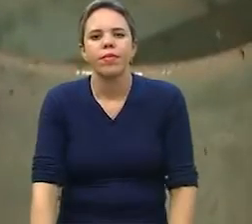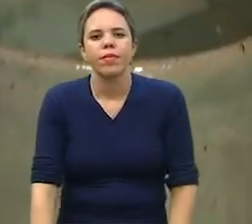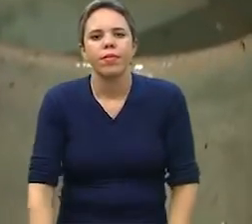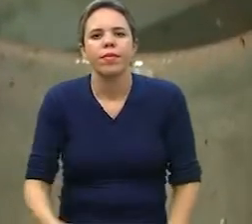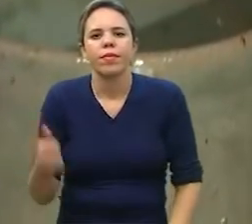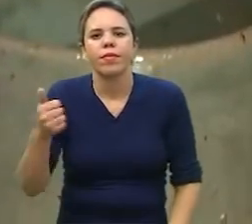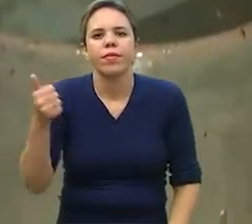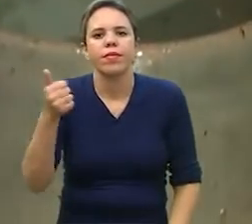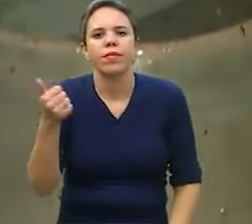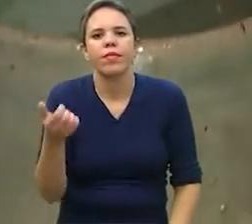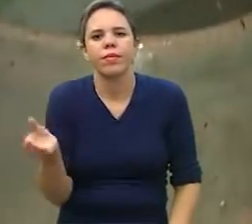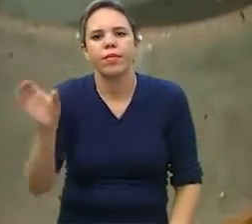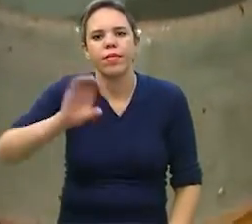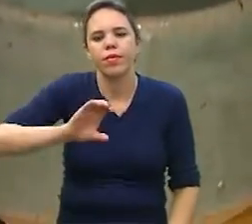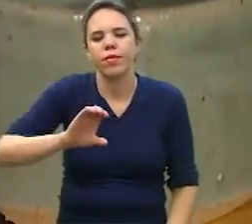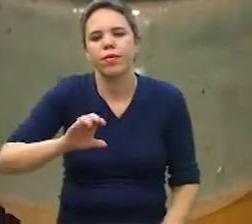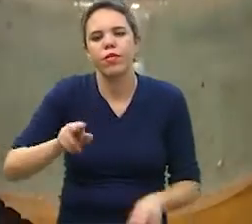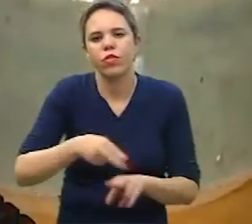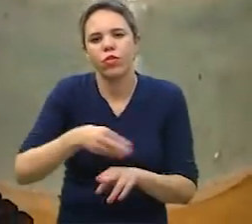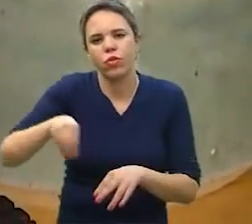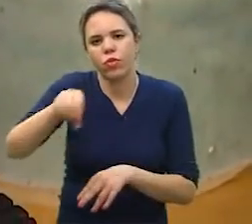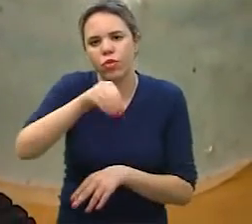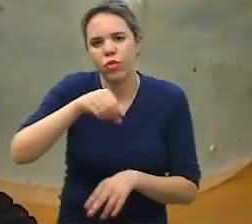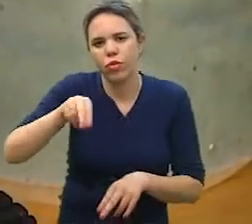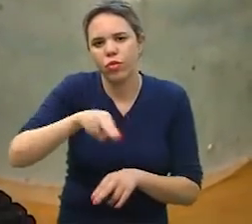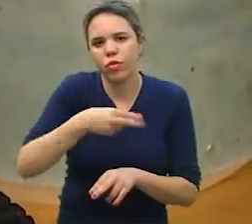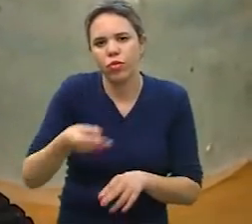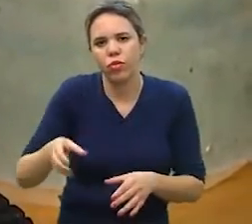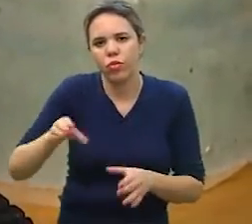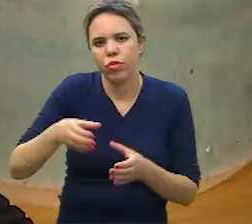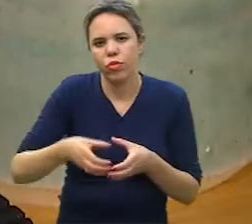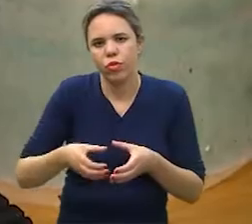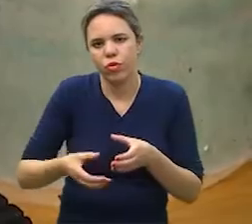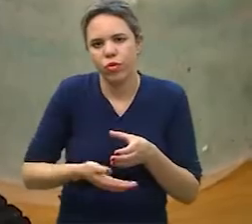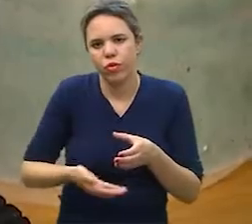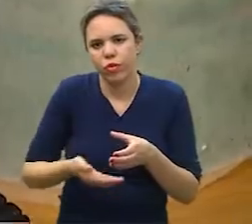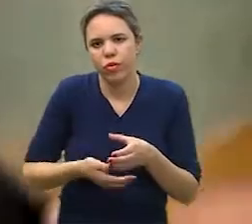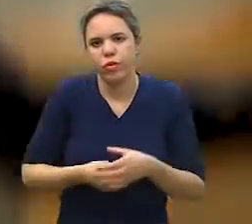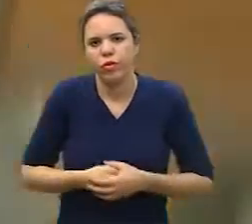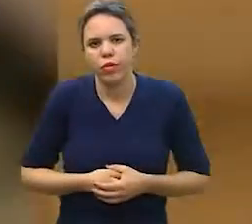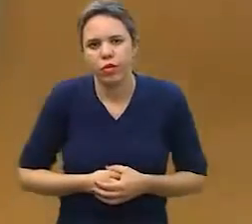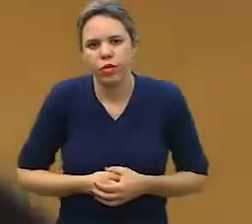O primeiro passo é colocar o ovo maltine no fundo do copo.